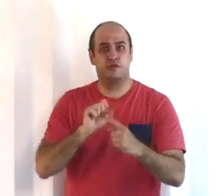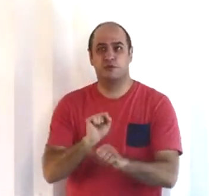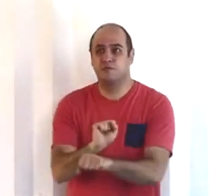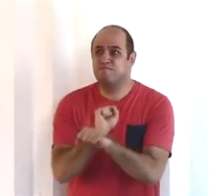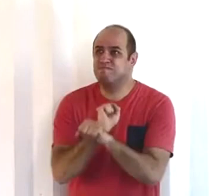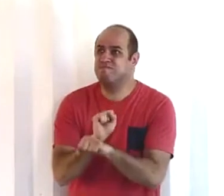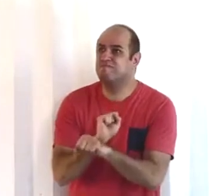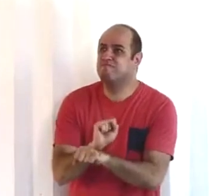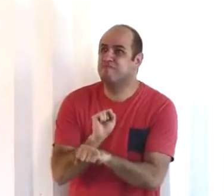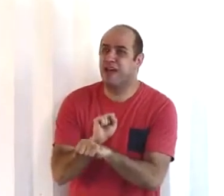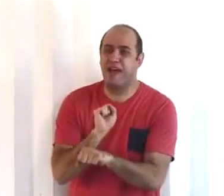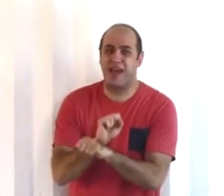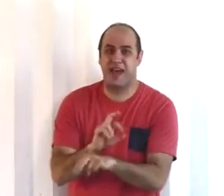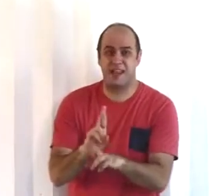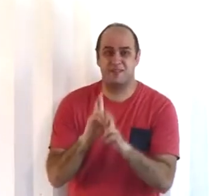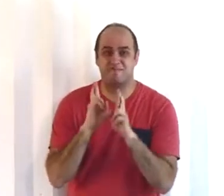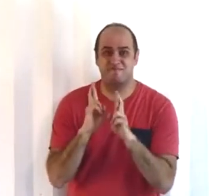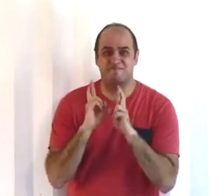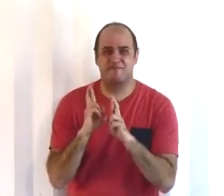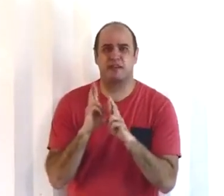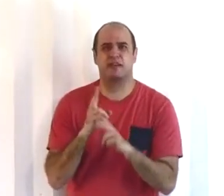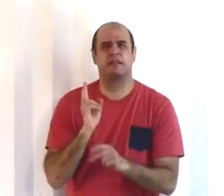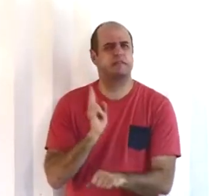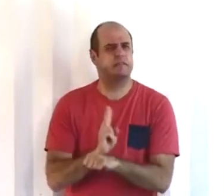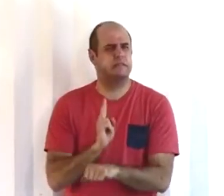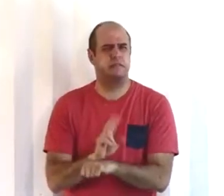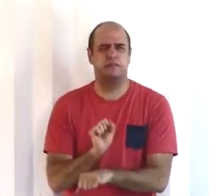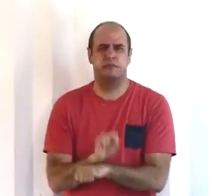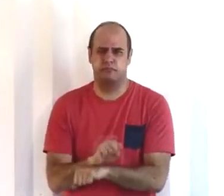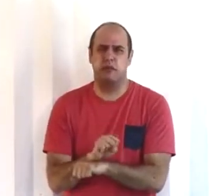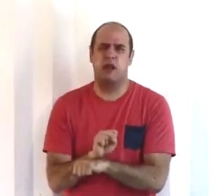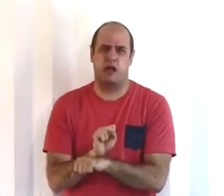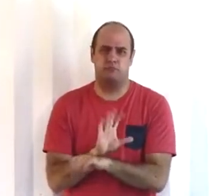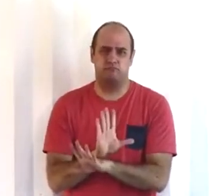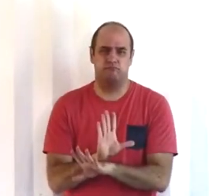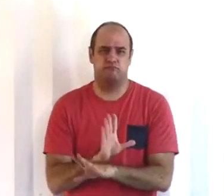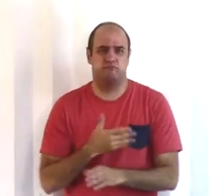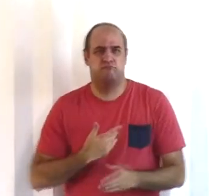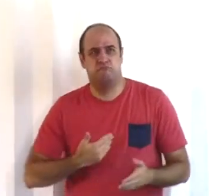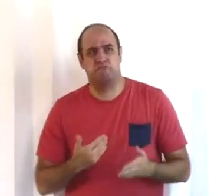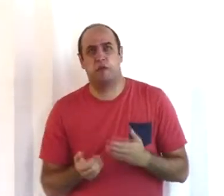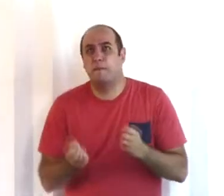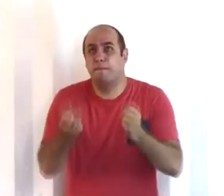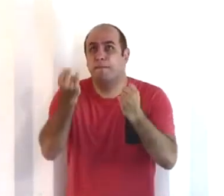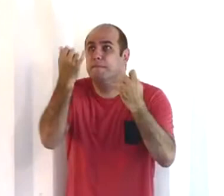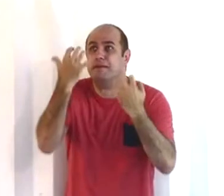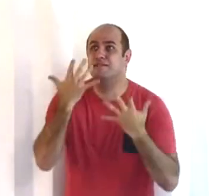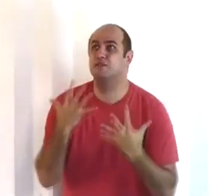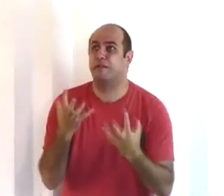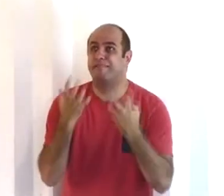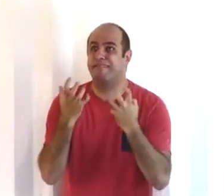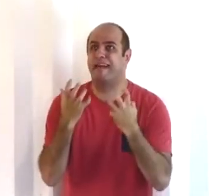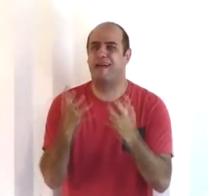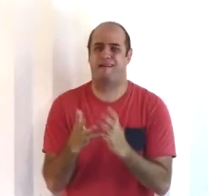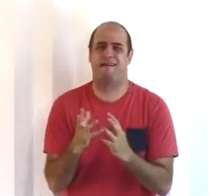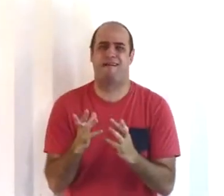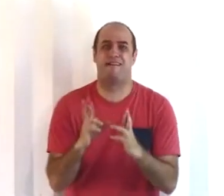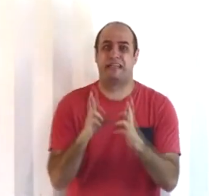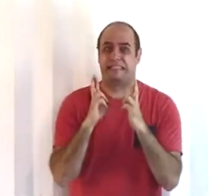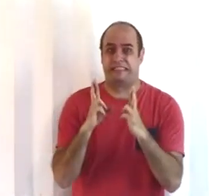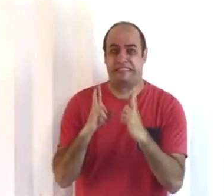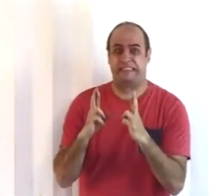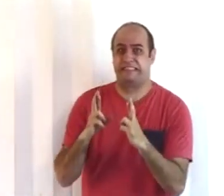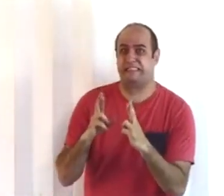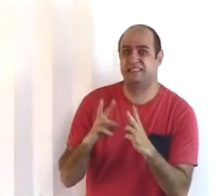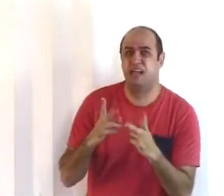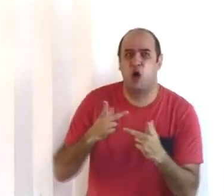nós aguardamos, nós sempre aguardamos alguma coisa que seja uma bênção, que seja alguma coisa